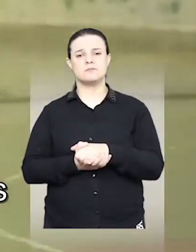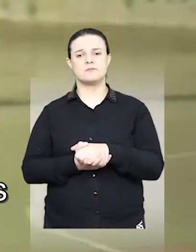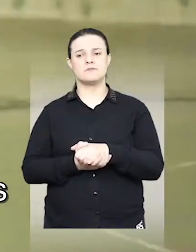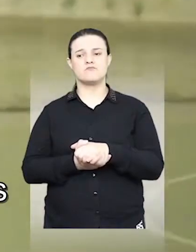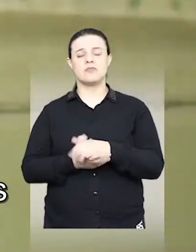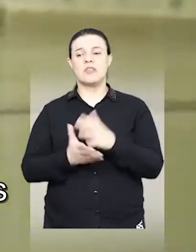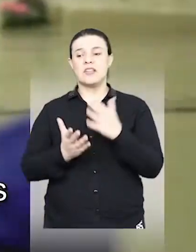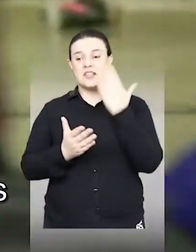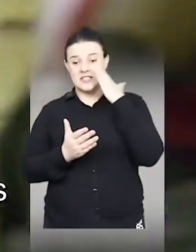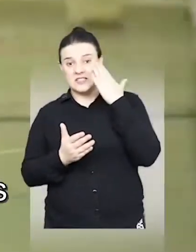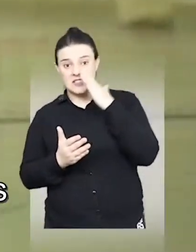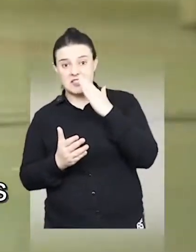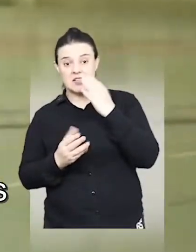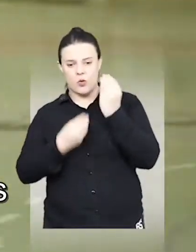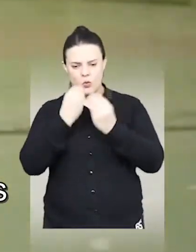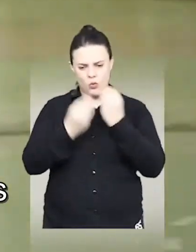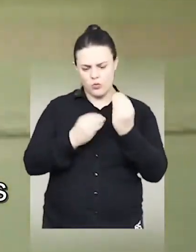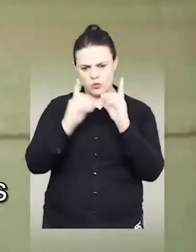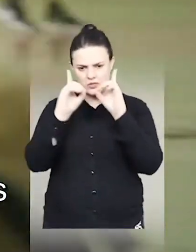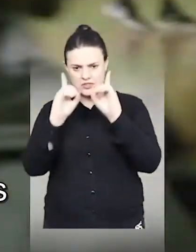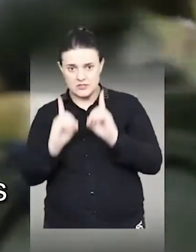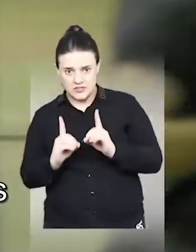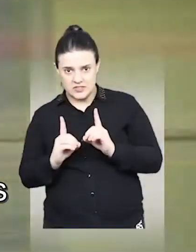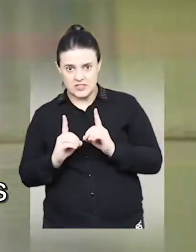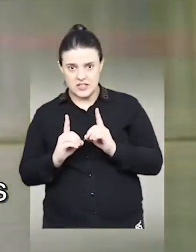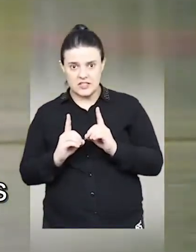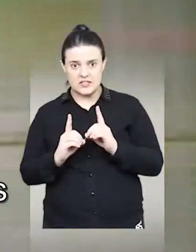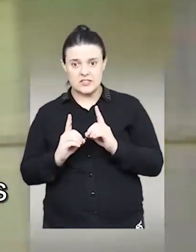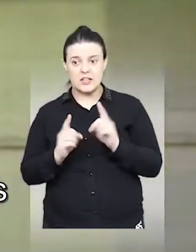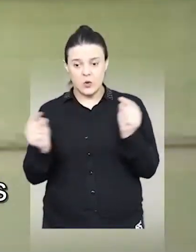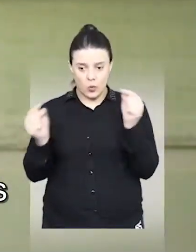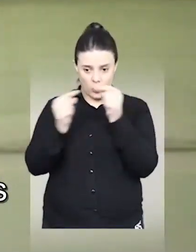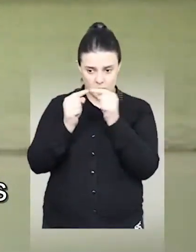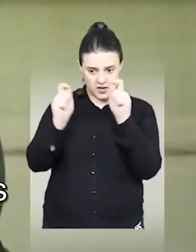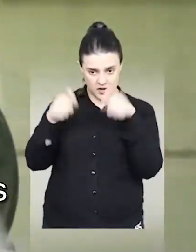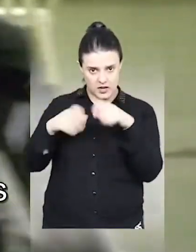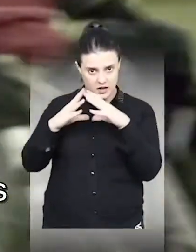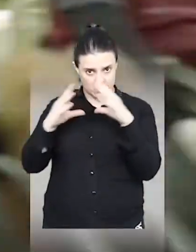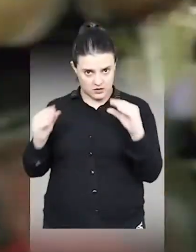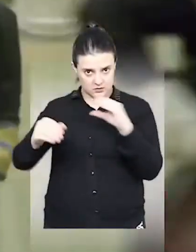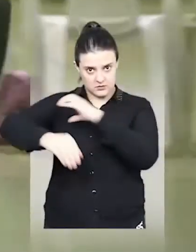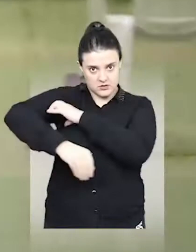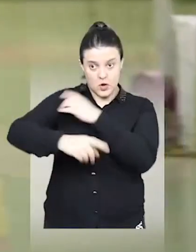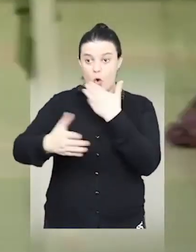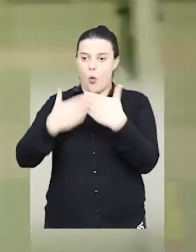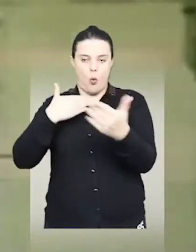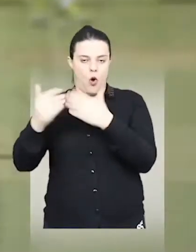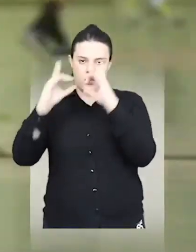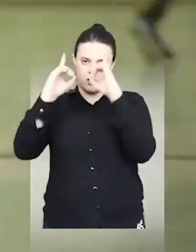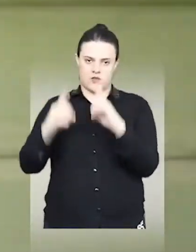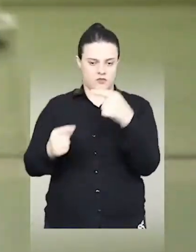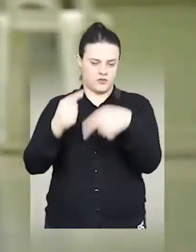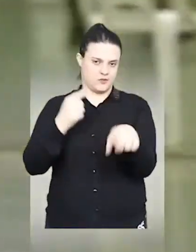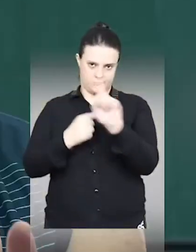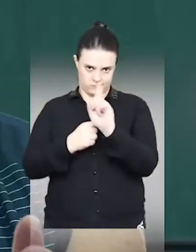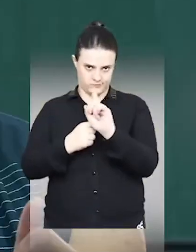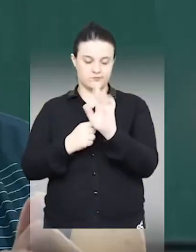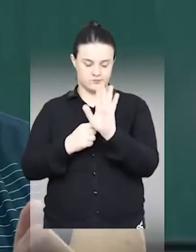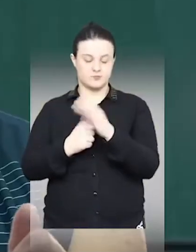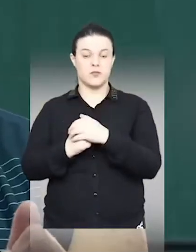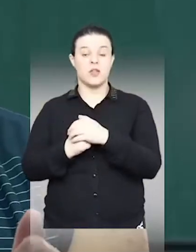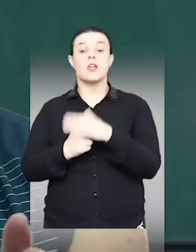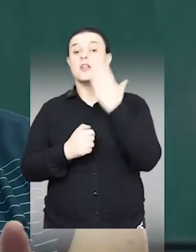José e Gino, entender um pouco das deficiências que são elegíveis para o rugby, né? Porque não é qualquer deficiência que é